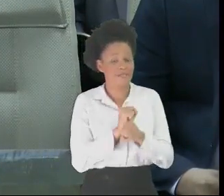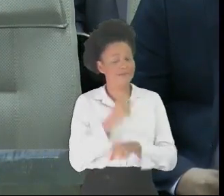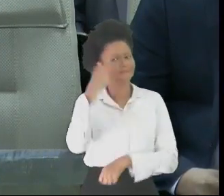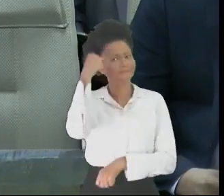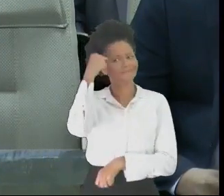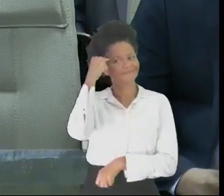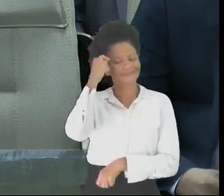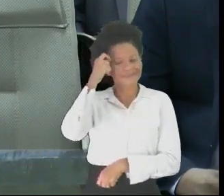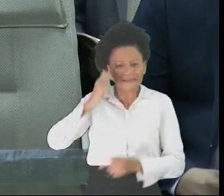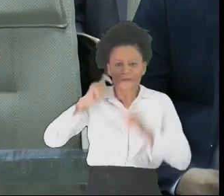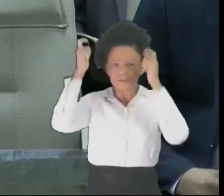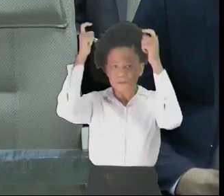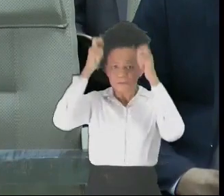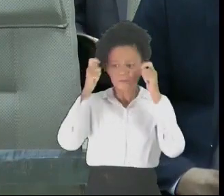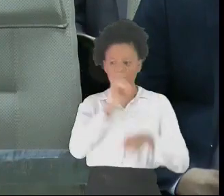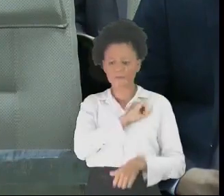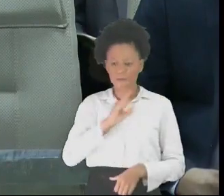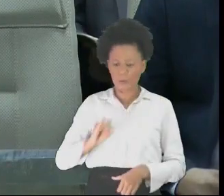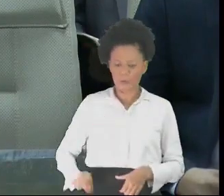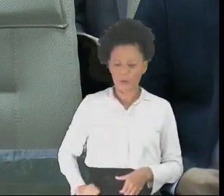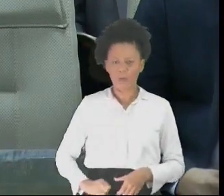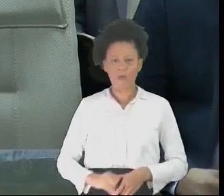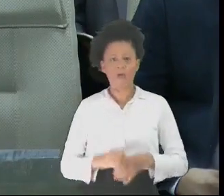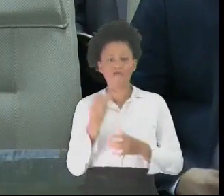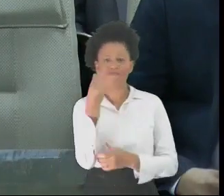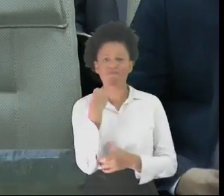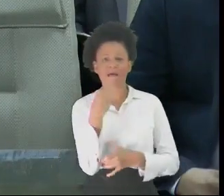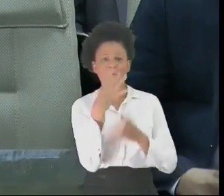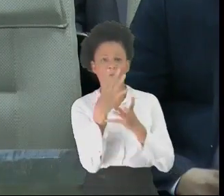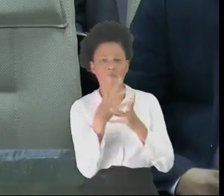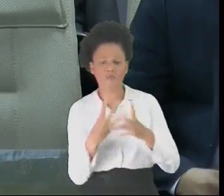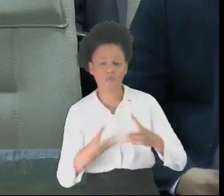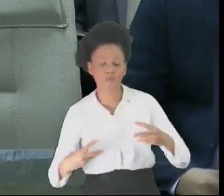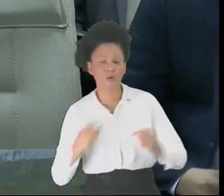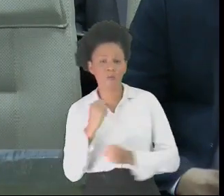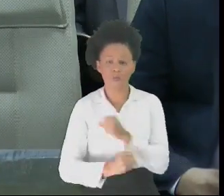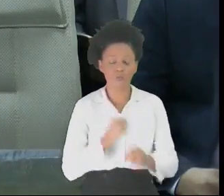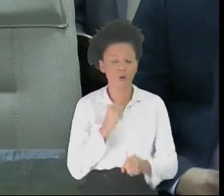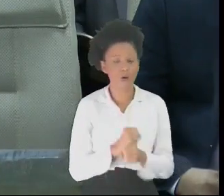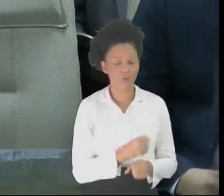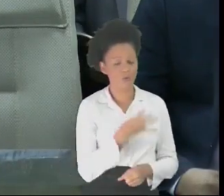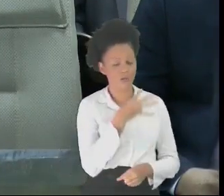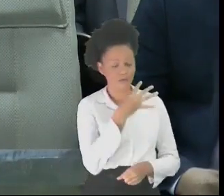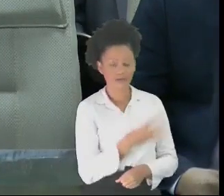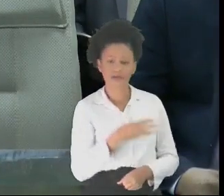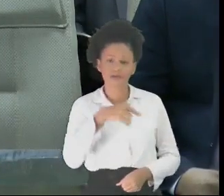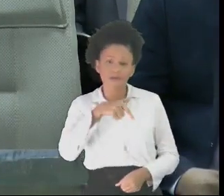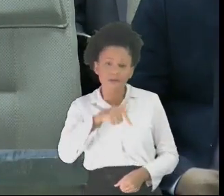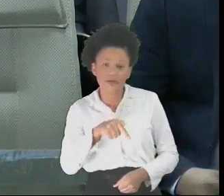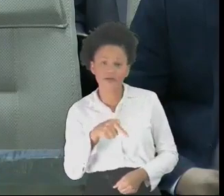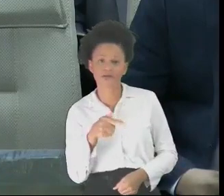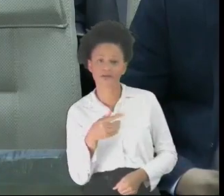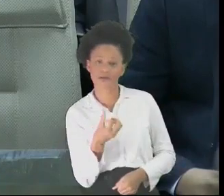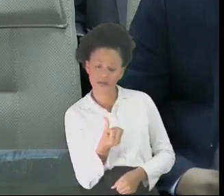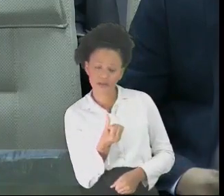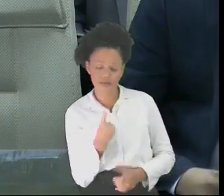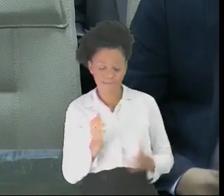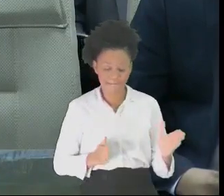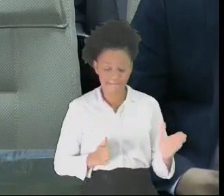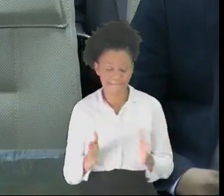Romano. De uma vez que o Império Romano caiu, no ano 476 da era